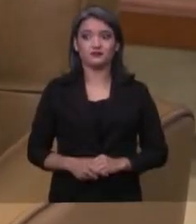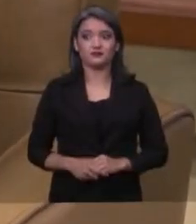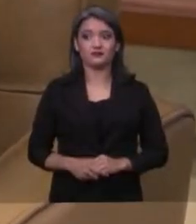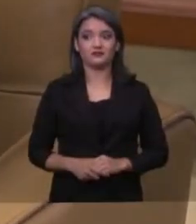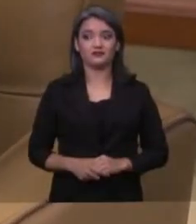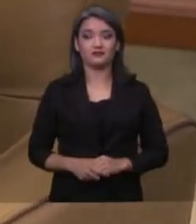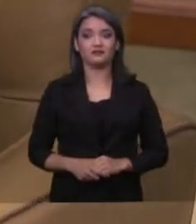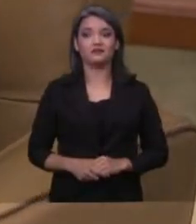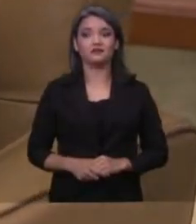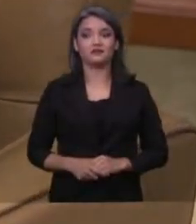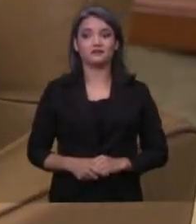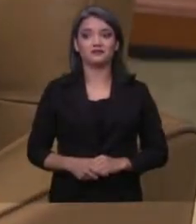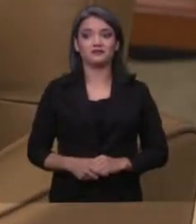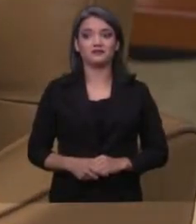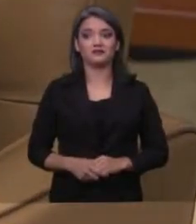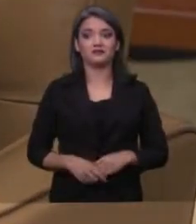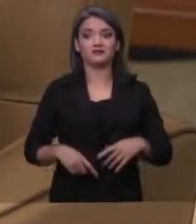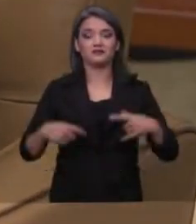Devidamente focado.